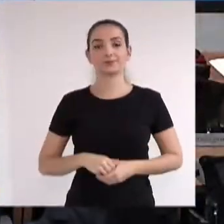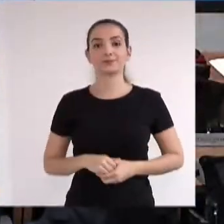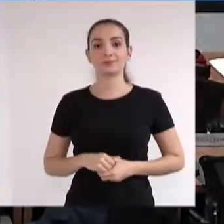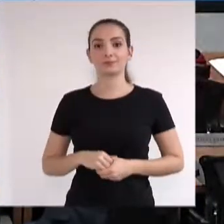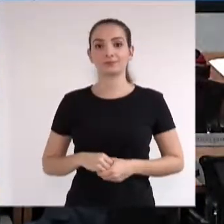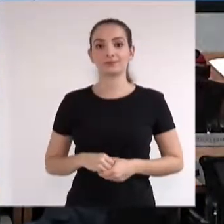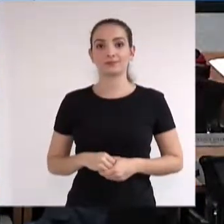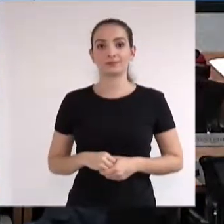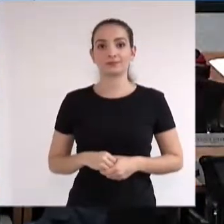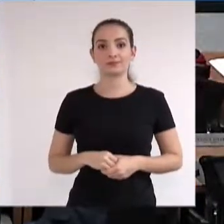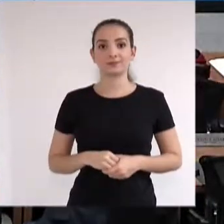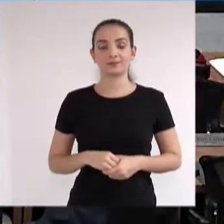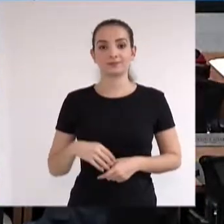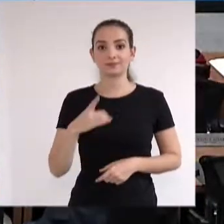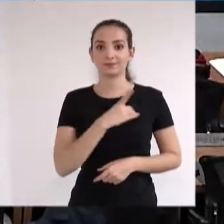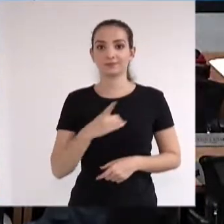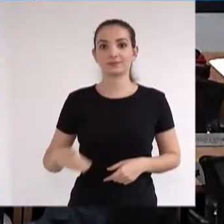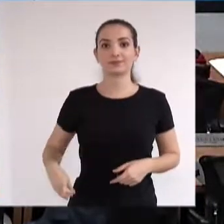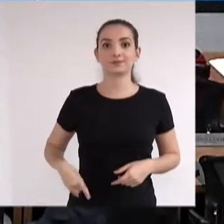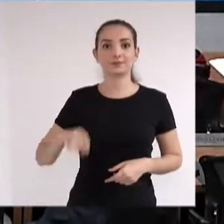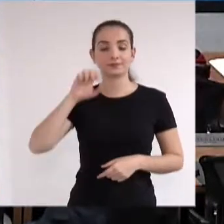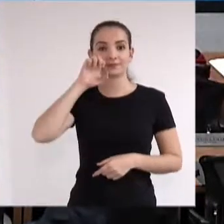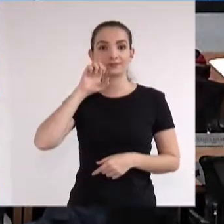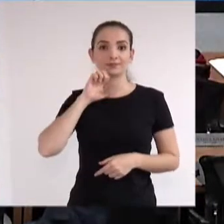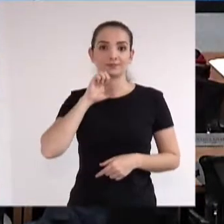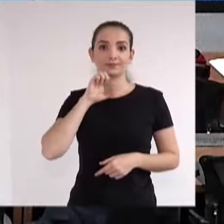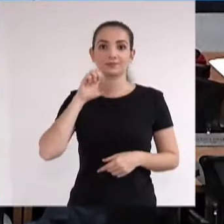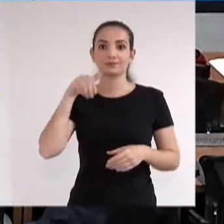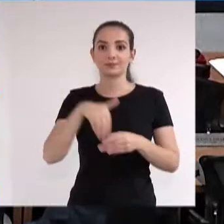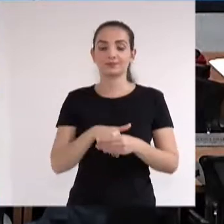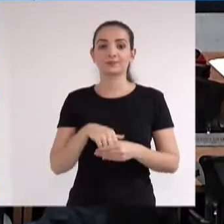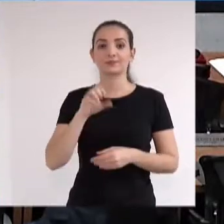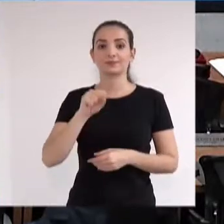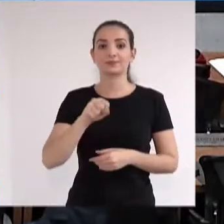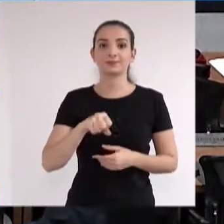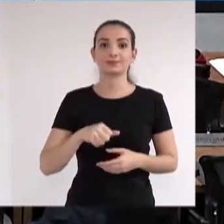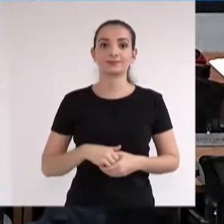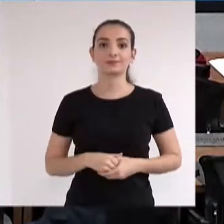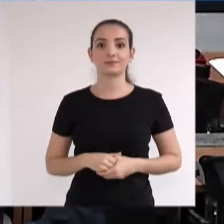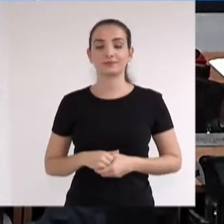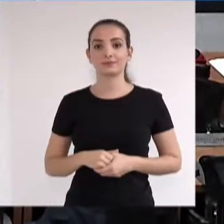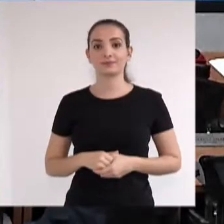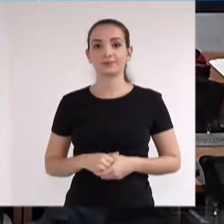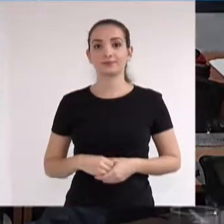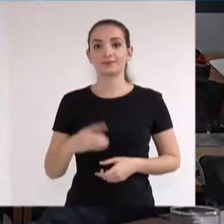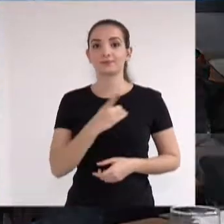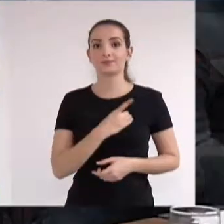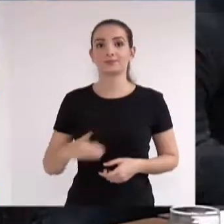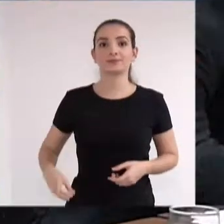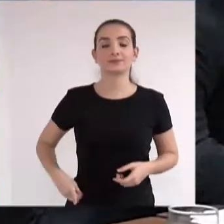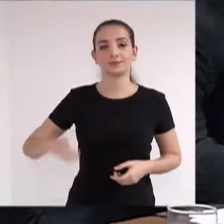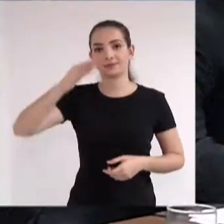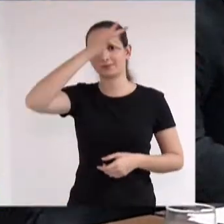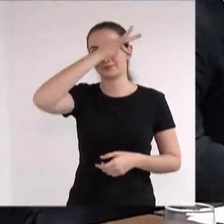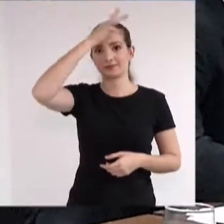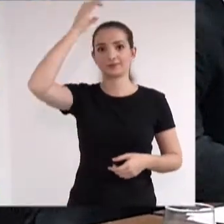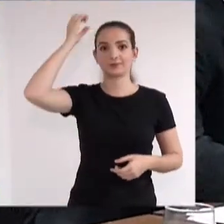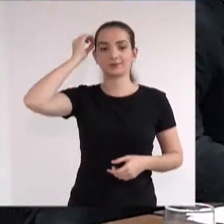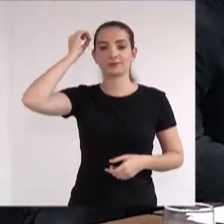sim. Deputado Enel Felini. Deputado Enel Felini, vota sim. Deputado Felipe